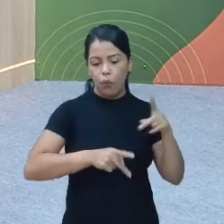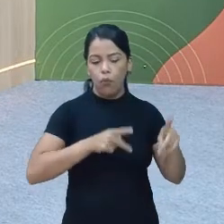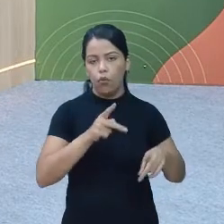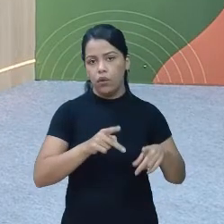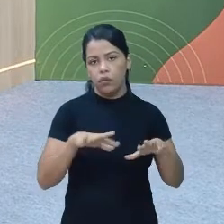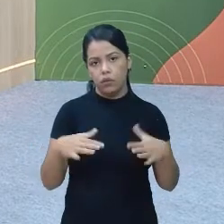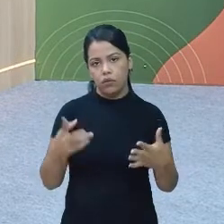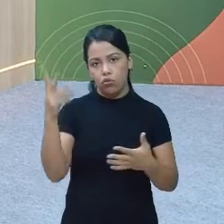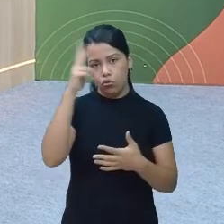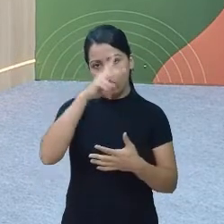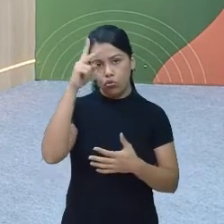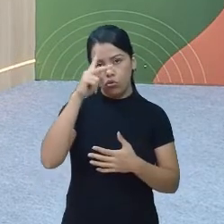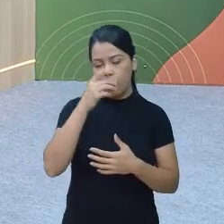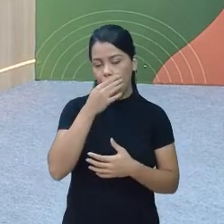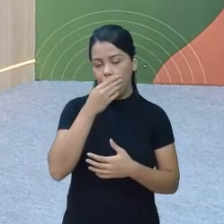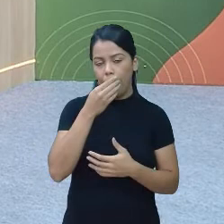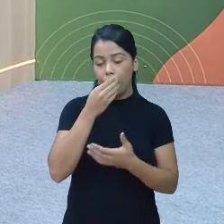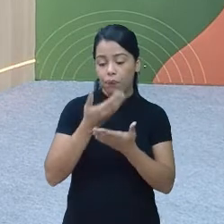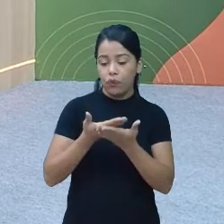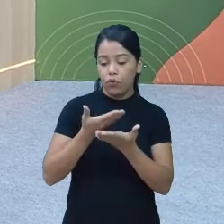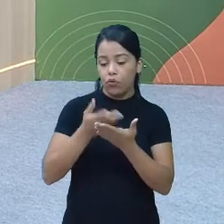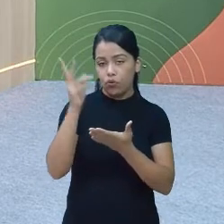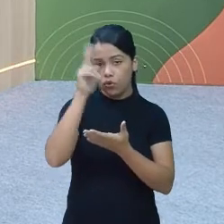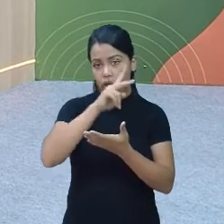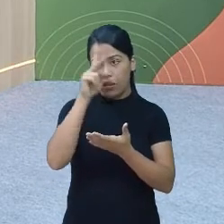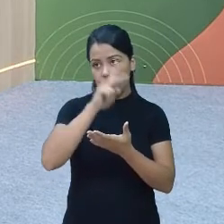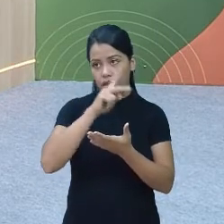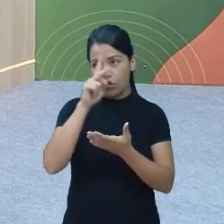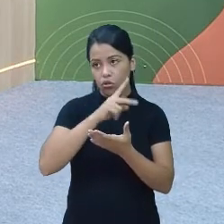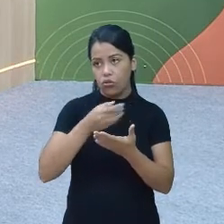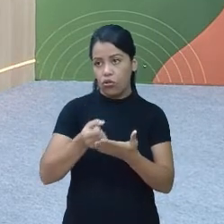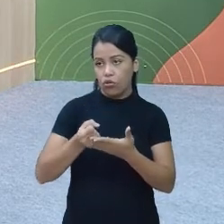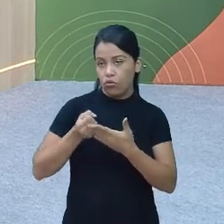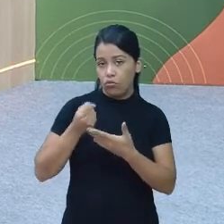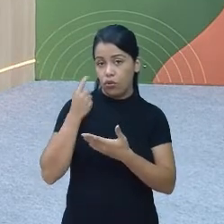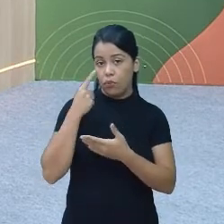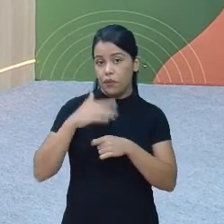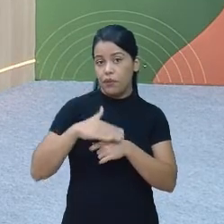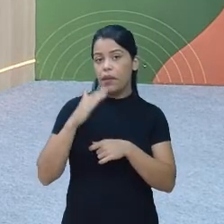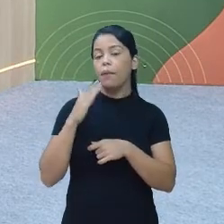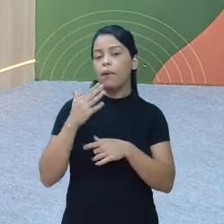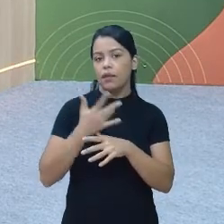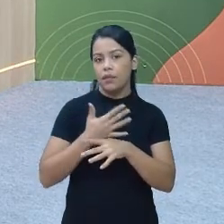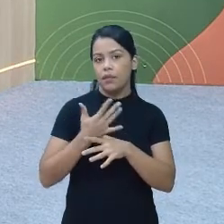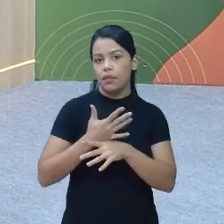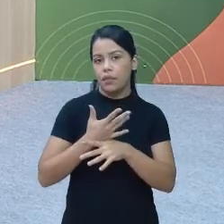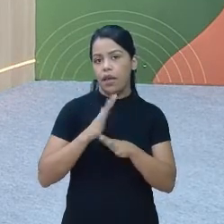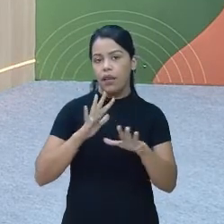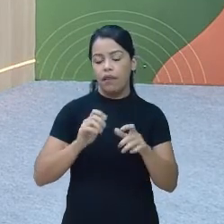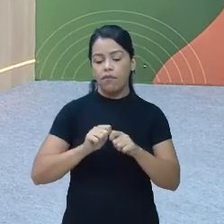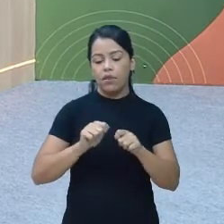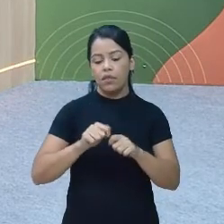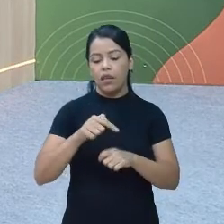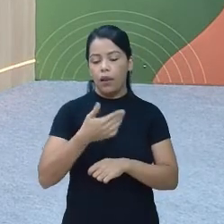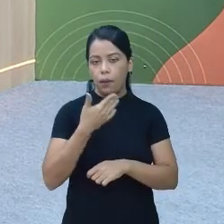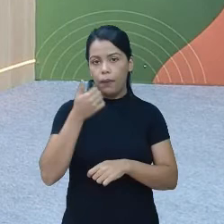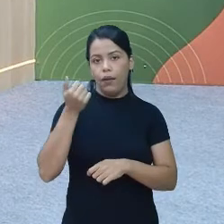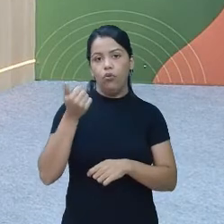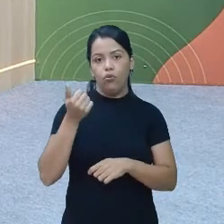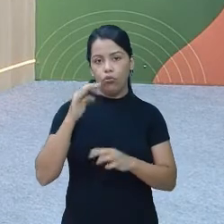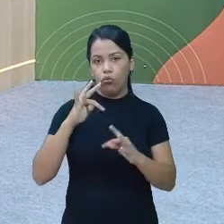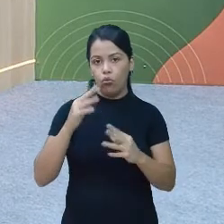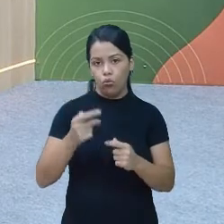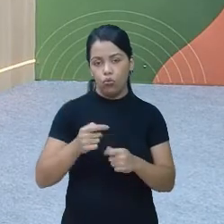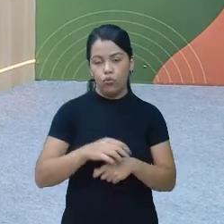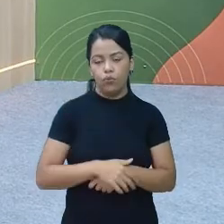estudar a história, e especialmente a história da nossa cidade, nos ajuda a pensar mais a cidade e torná-la melhor, a nossa sociedade como um todo.